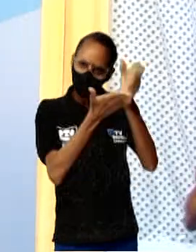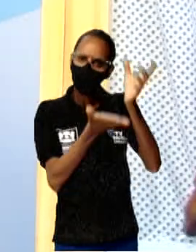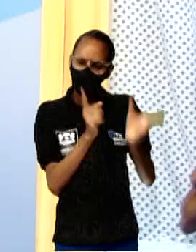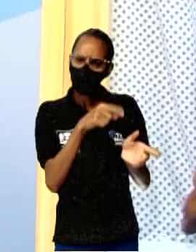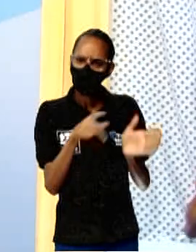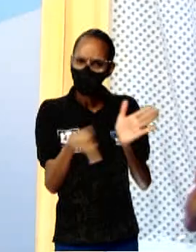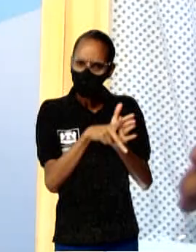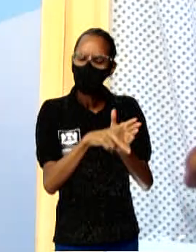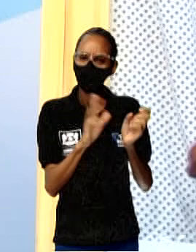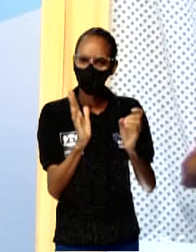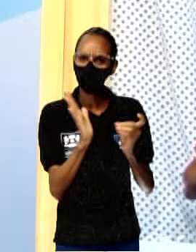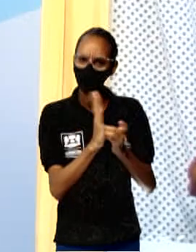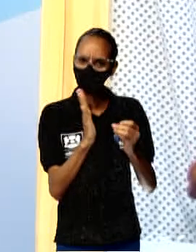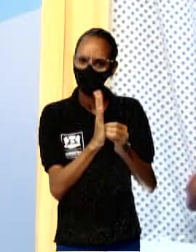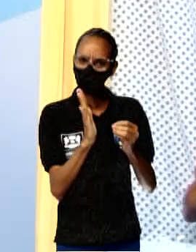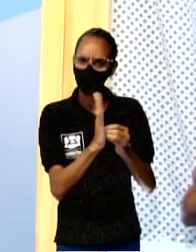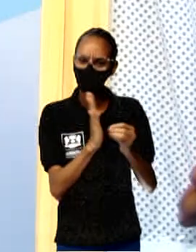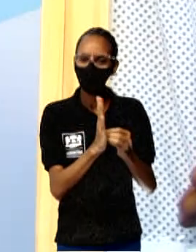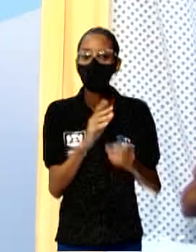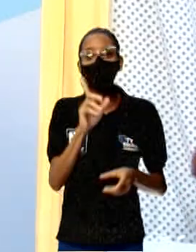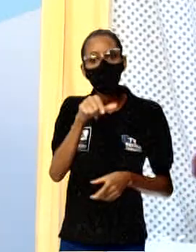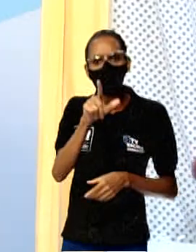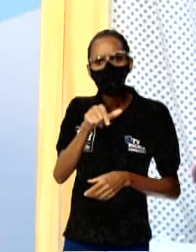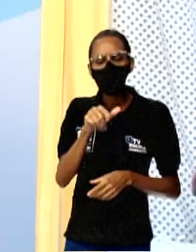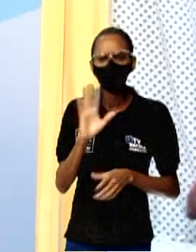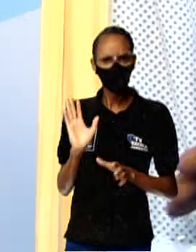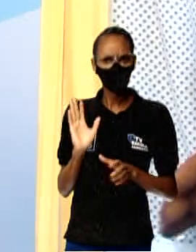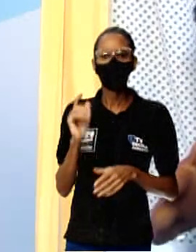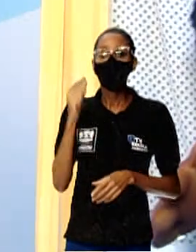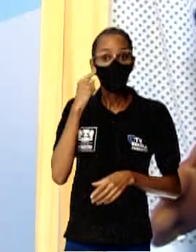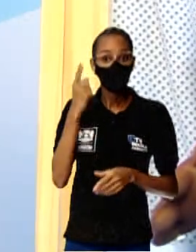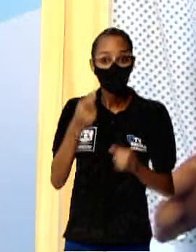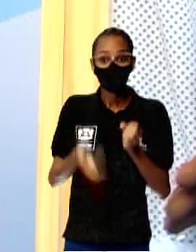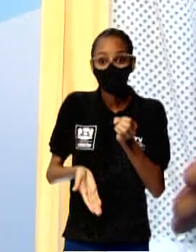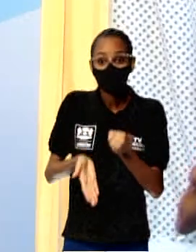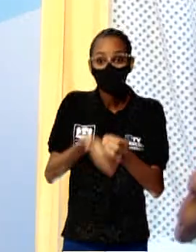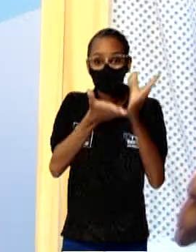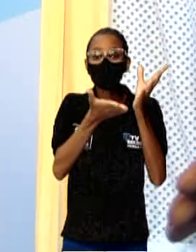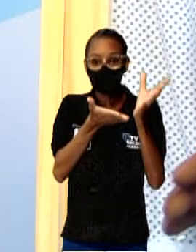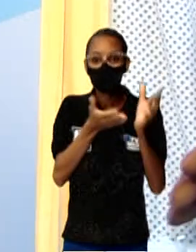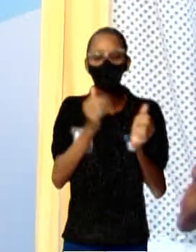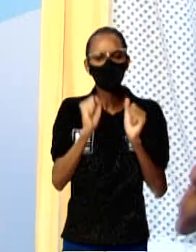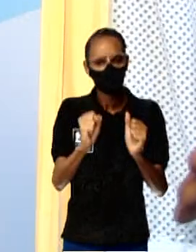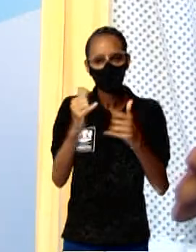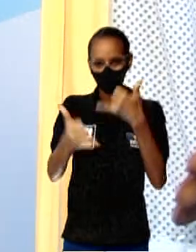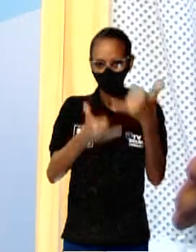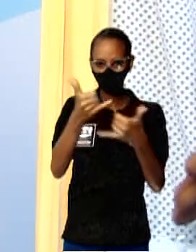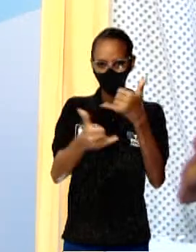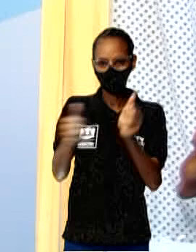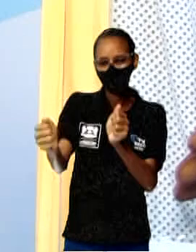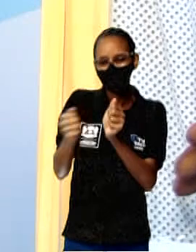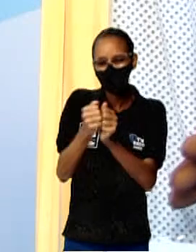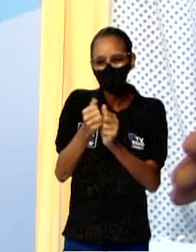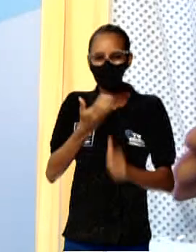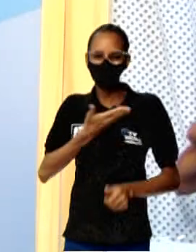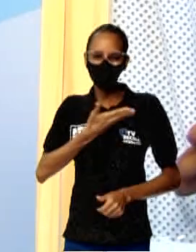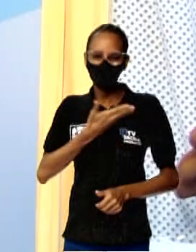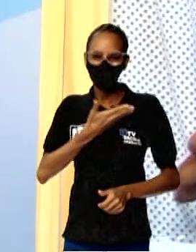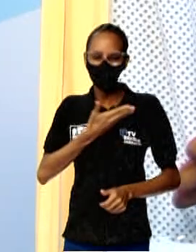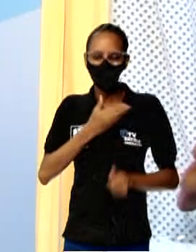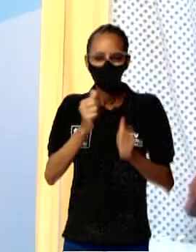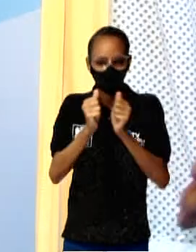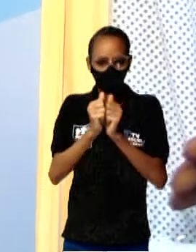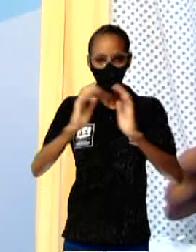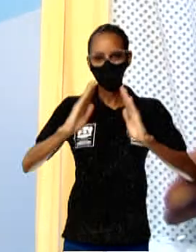esse aqui Zuca é uma peteca e para brincar a gente pode brincar com algum colega alguém que esteja no seu